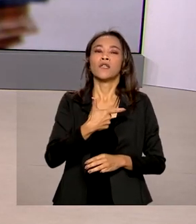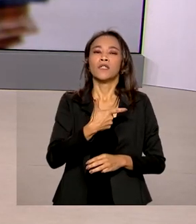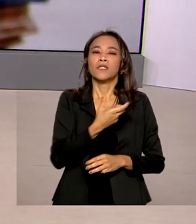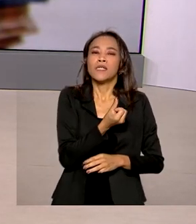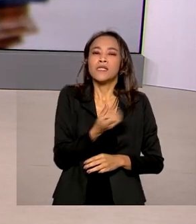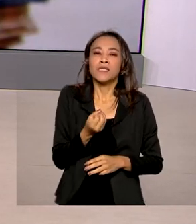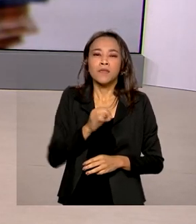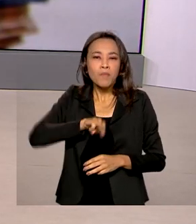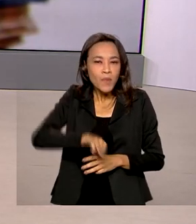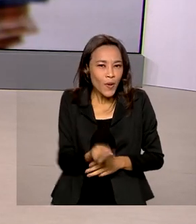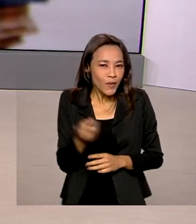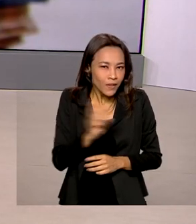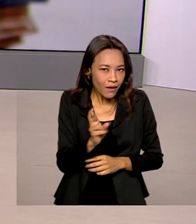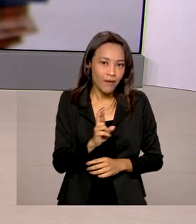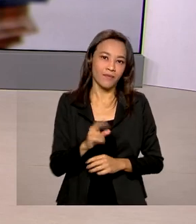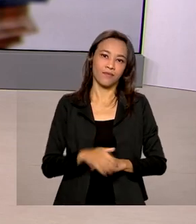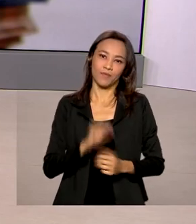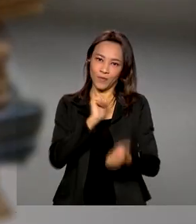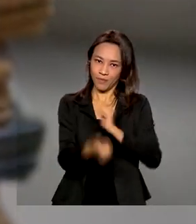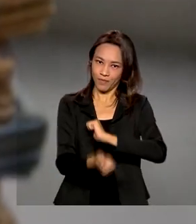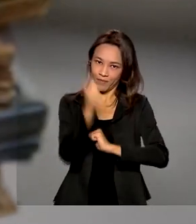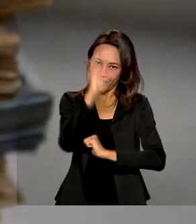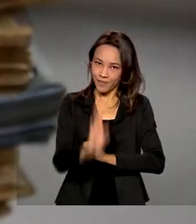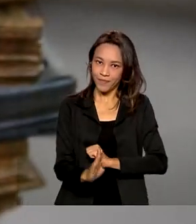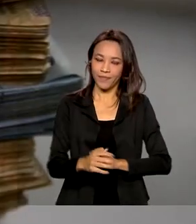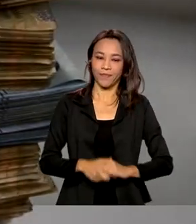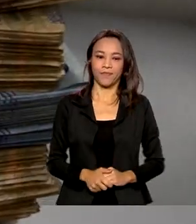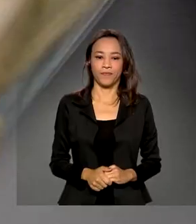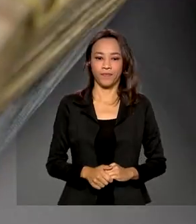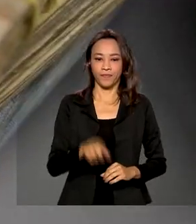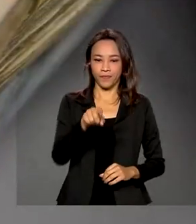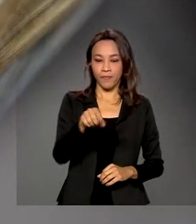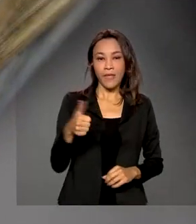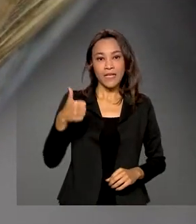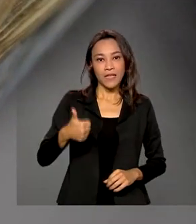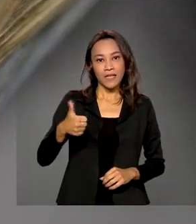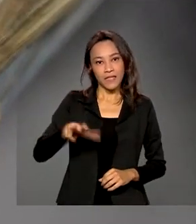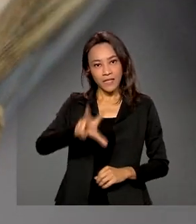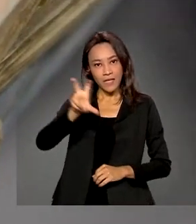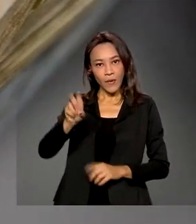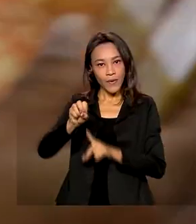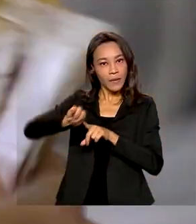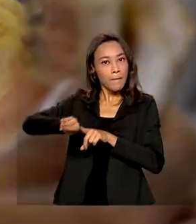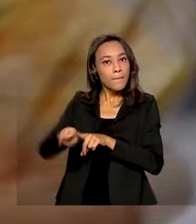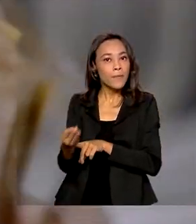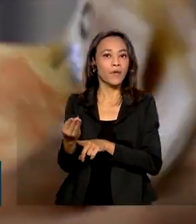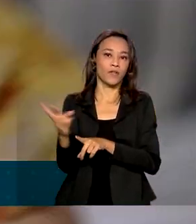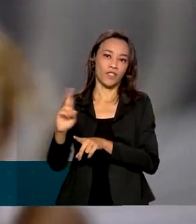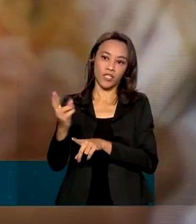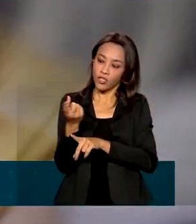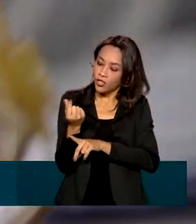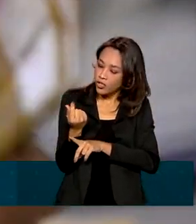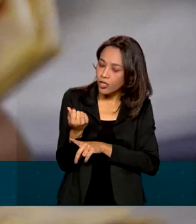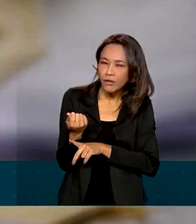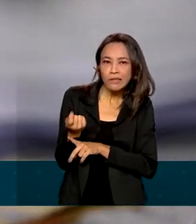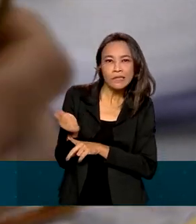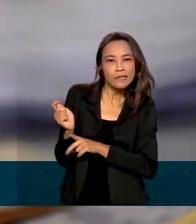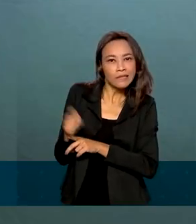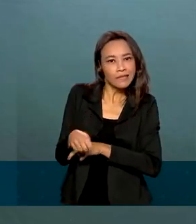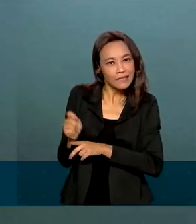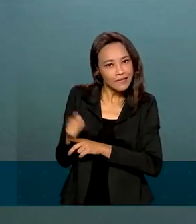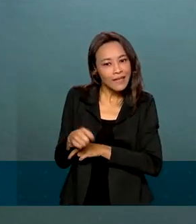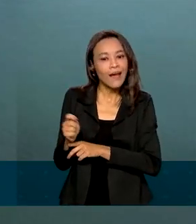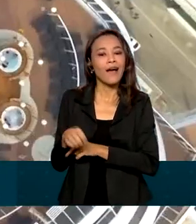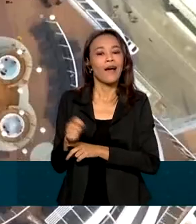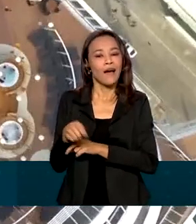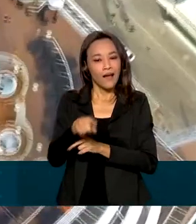de reais ao esporte brasileiro há 150 milhões de reais dinheiro que dá para parar de